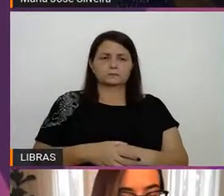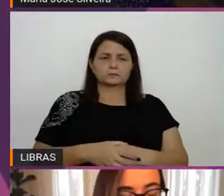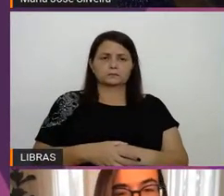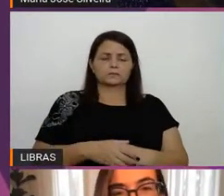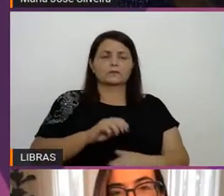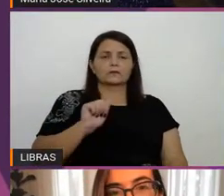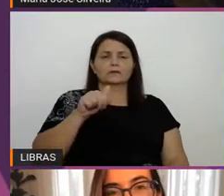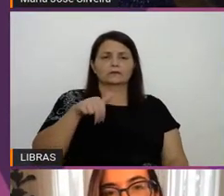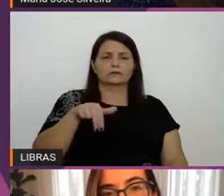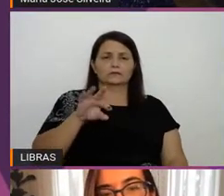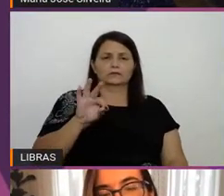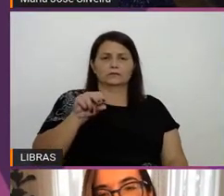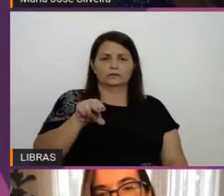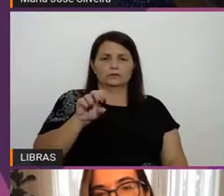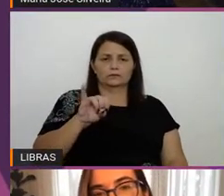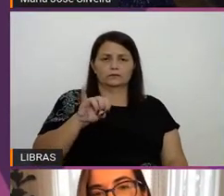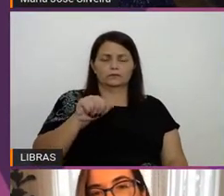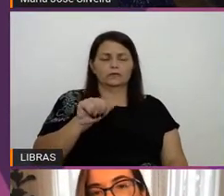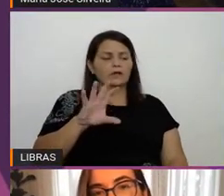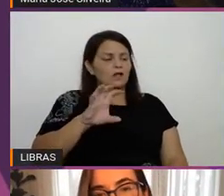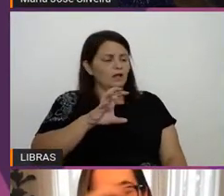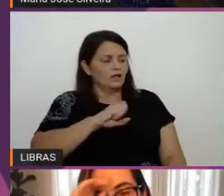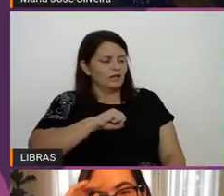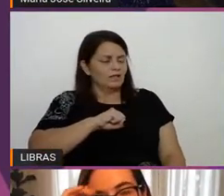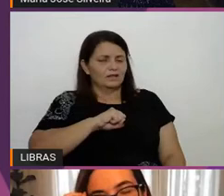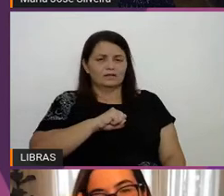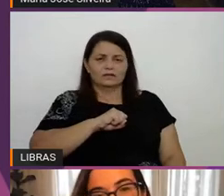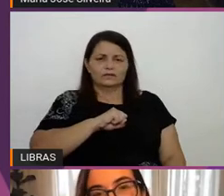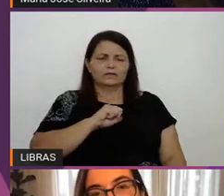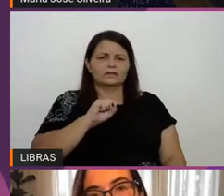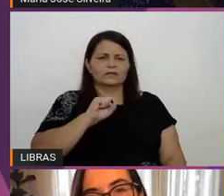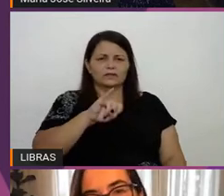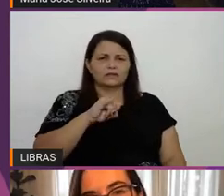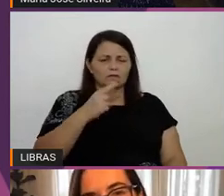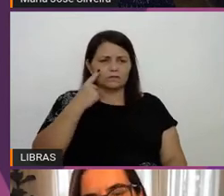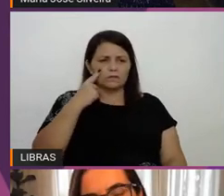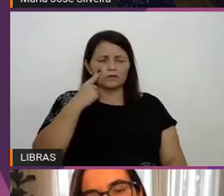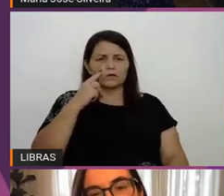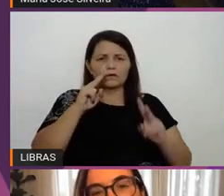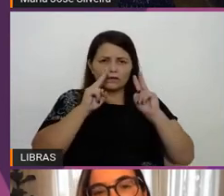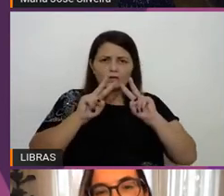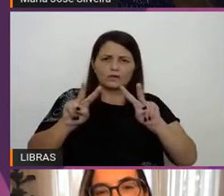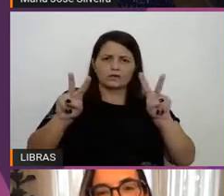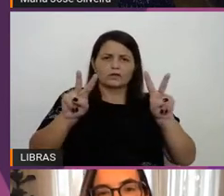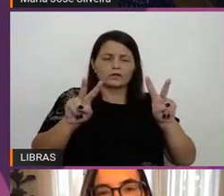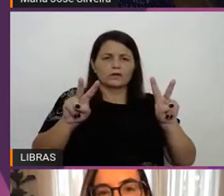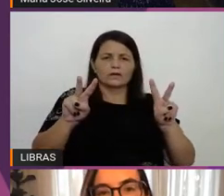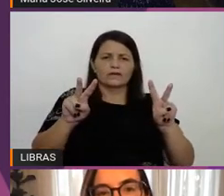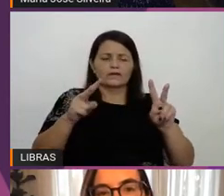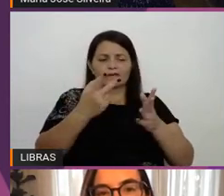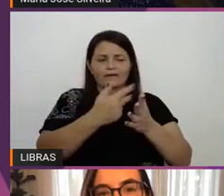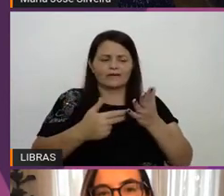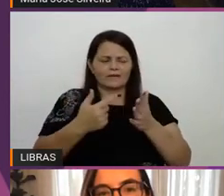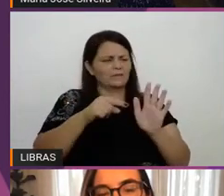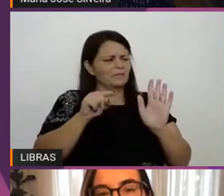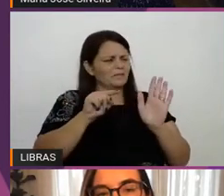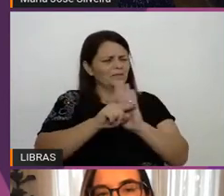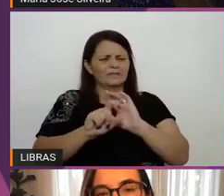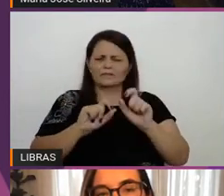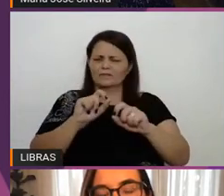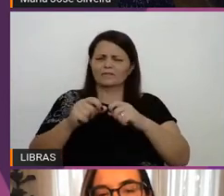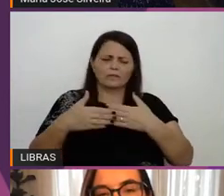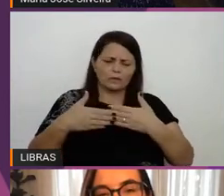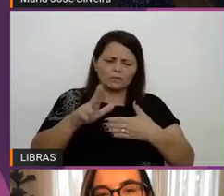O Anthony Martin meus amores Enquanto vocês assistem a um desenho animado eu me pergunto como